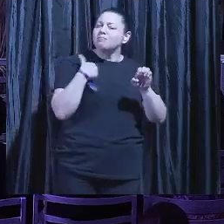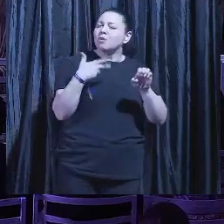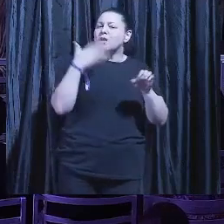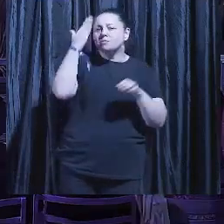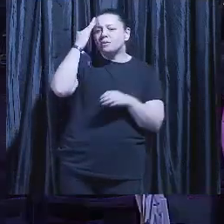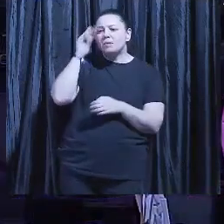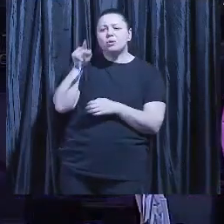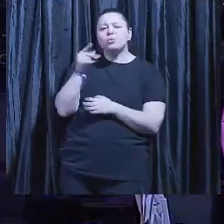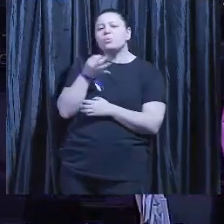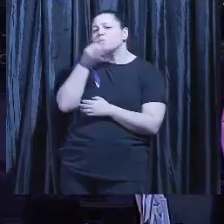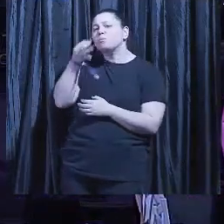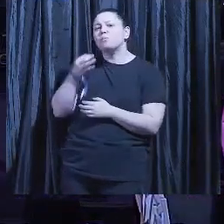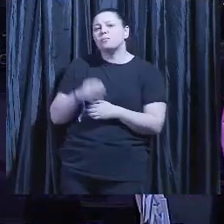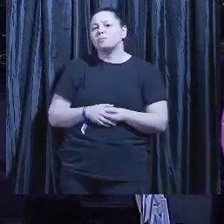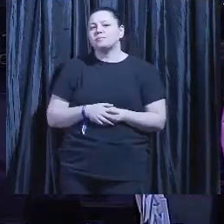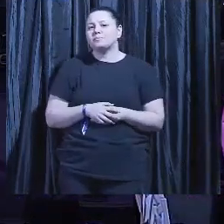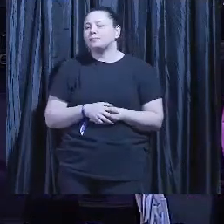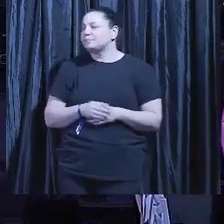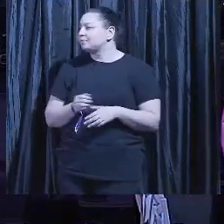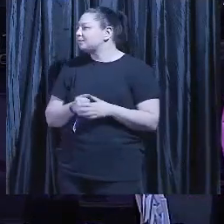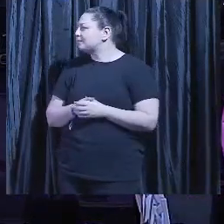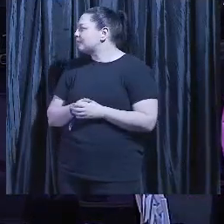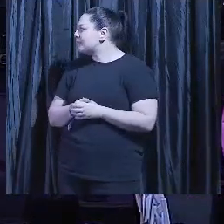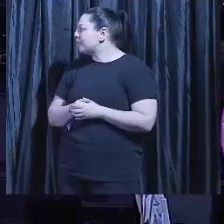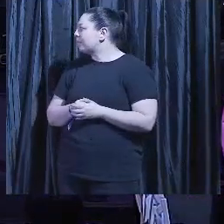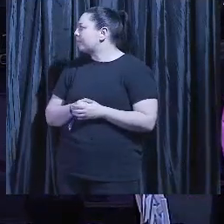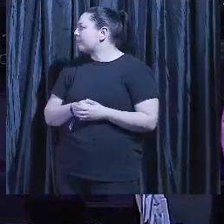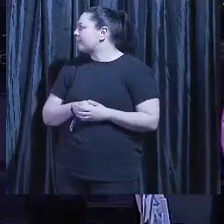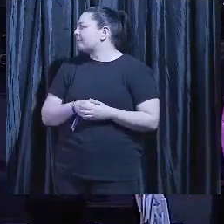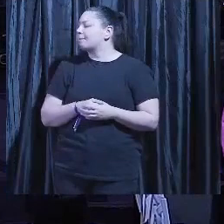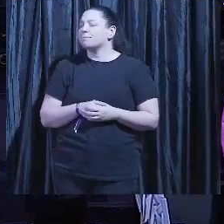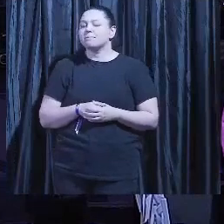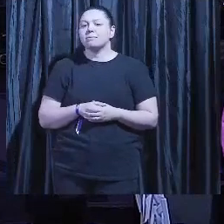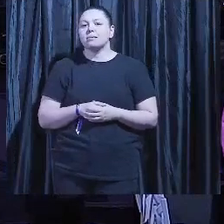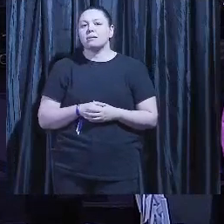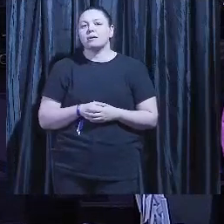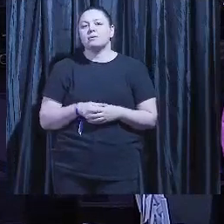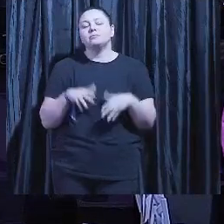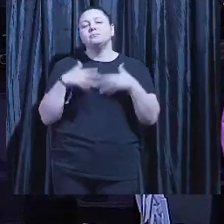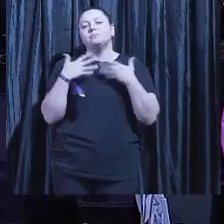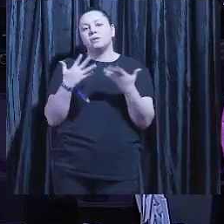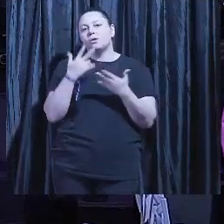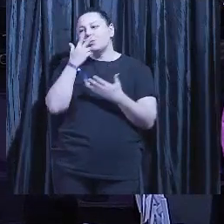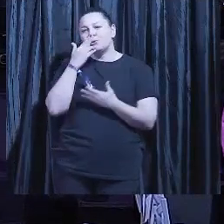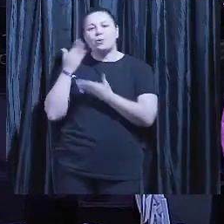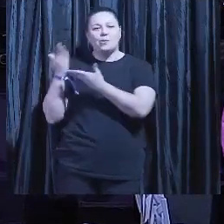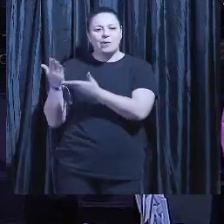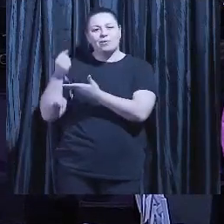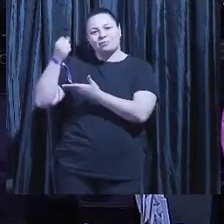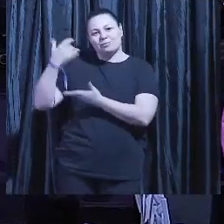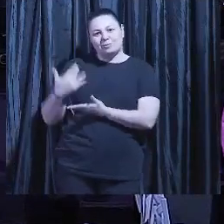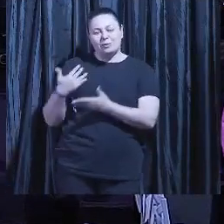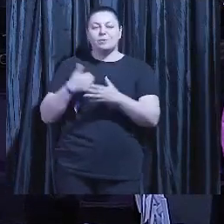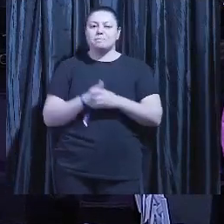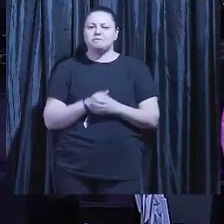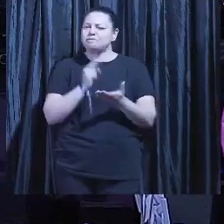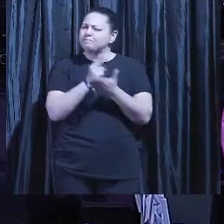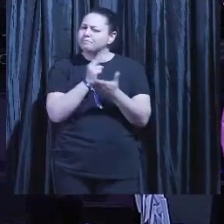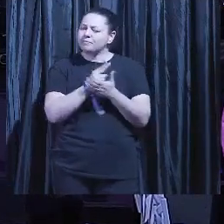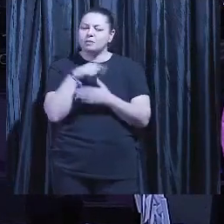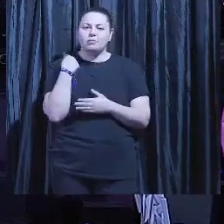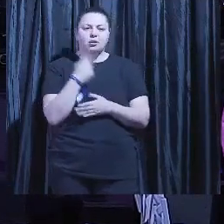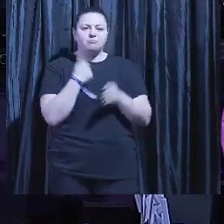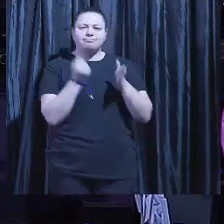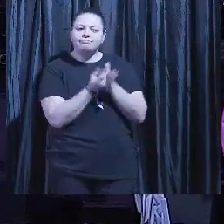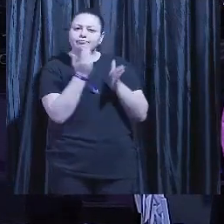isso. Muito bem. Como o Paulinho falou, né, a gente sempre gera muito dado, a gente produz